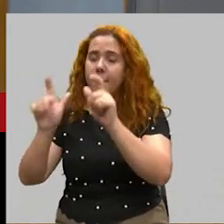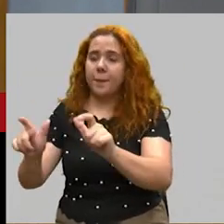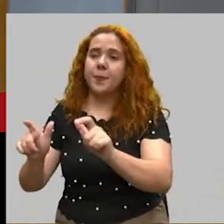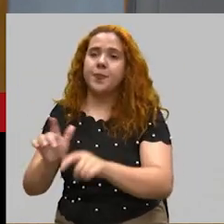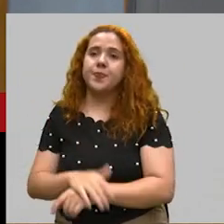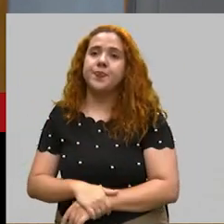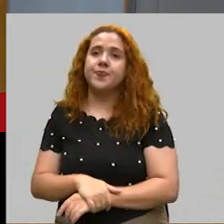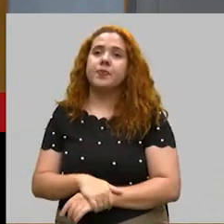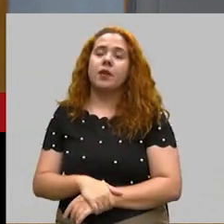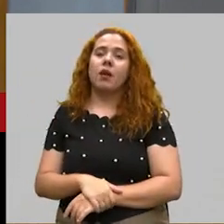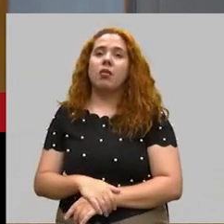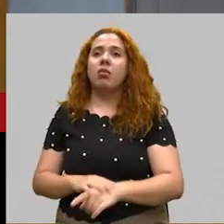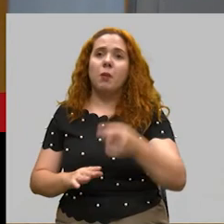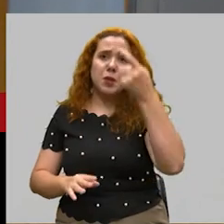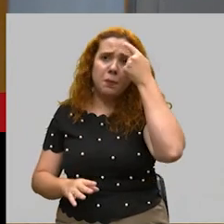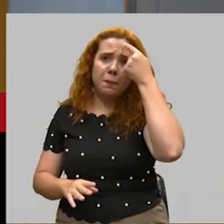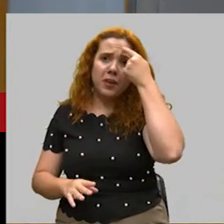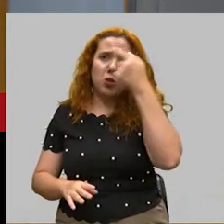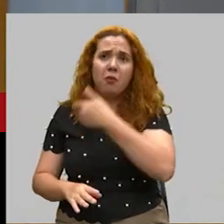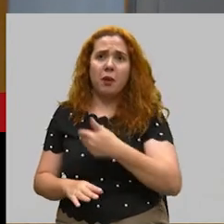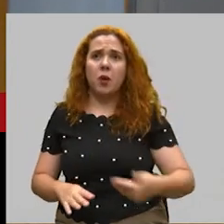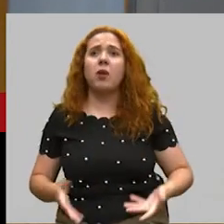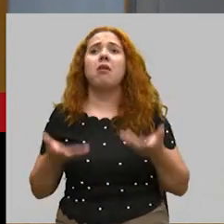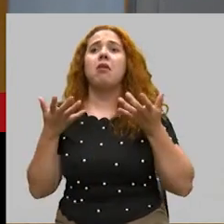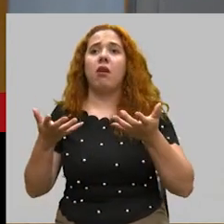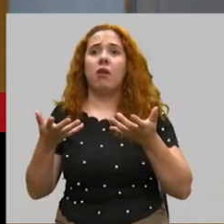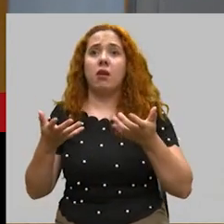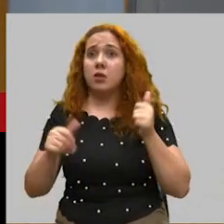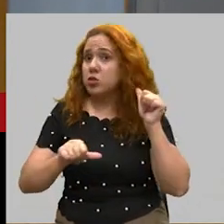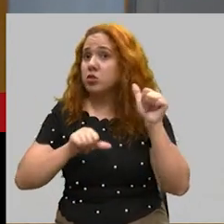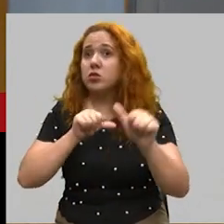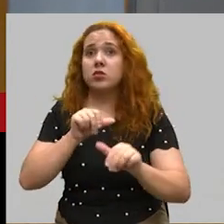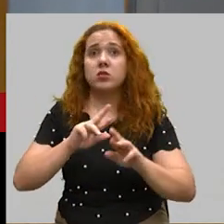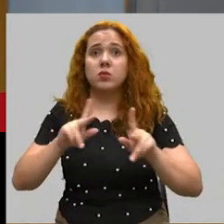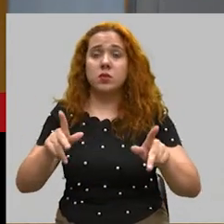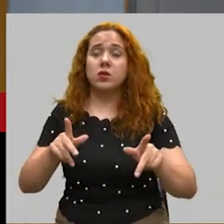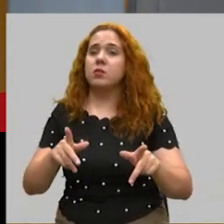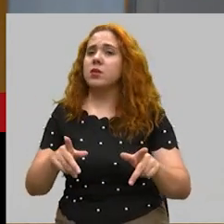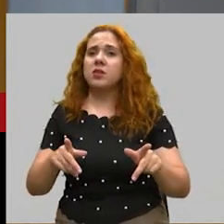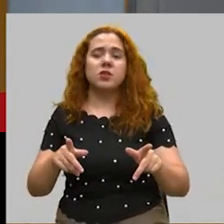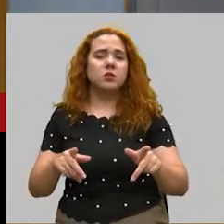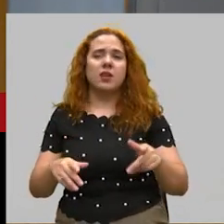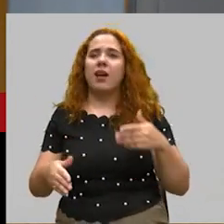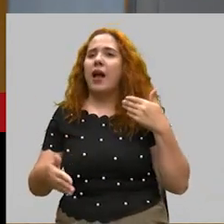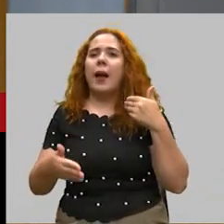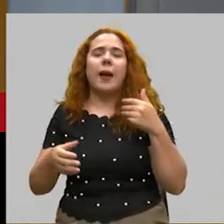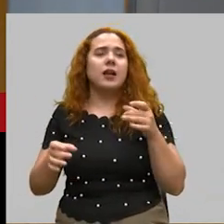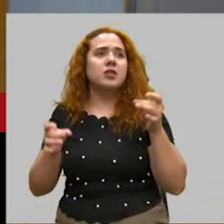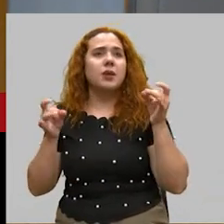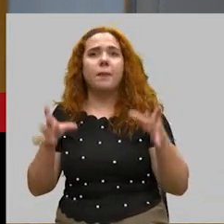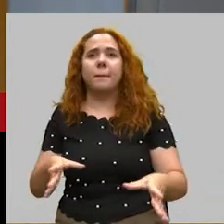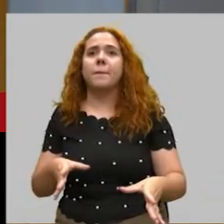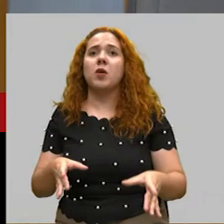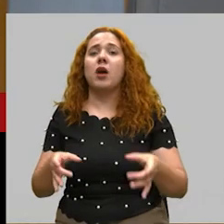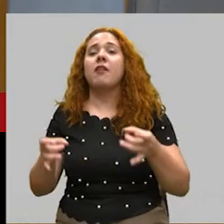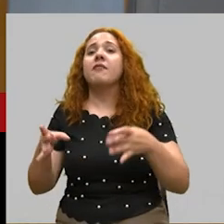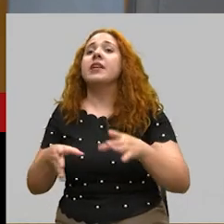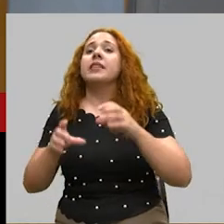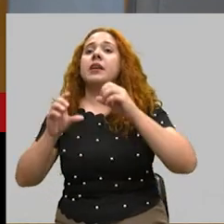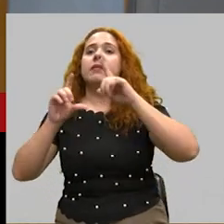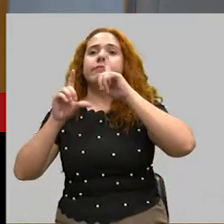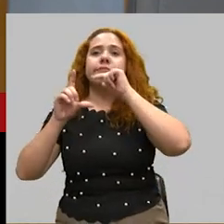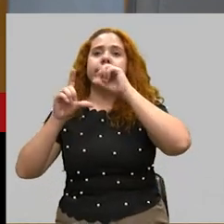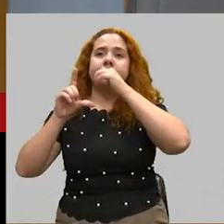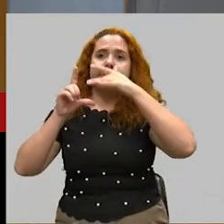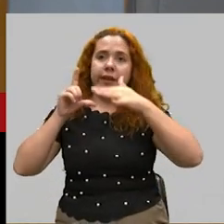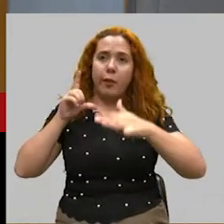pensa precisa derrotar o regime de recuperação fiscal e a venda da semig e a venda da Copasa Então faço